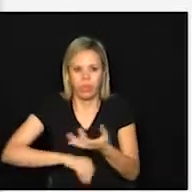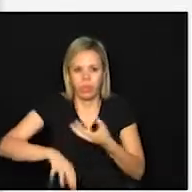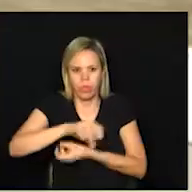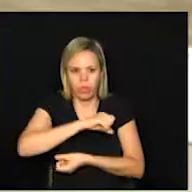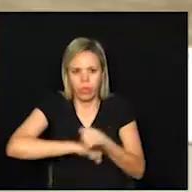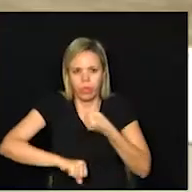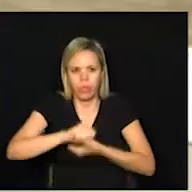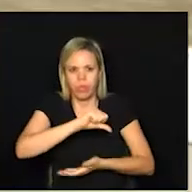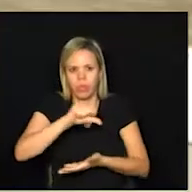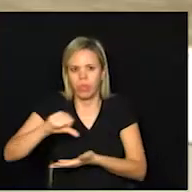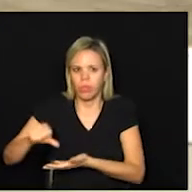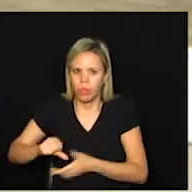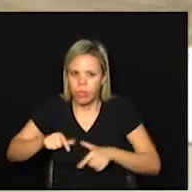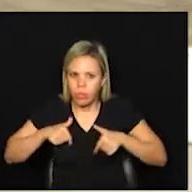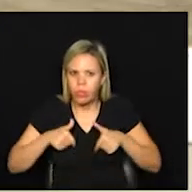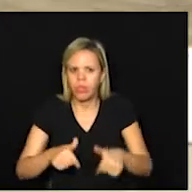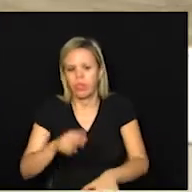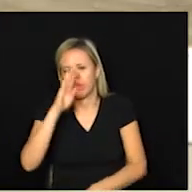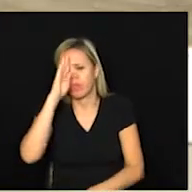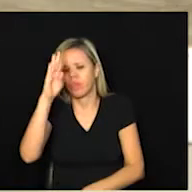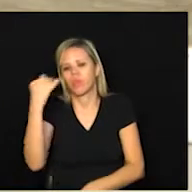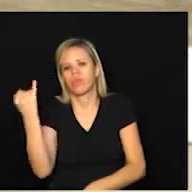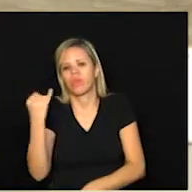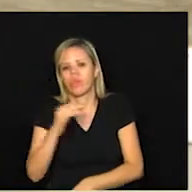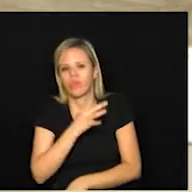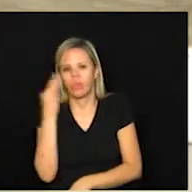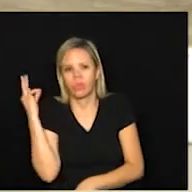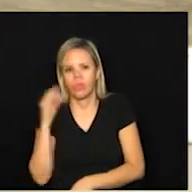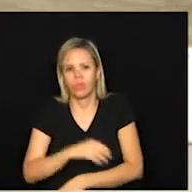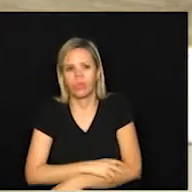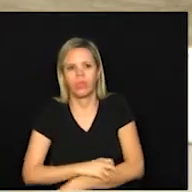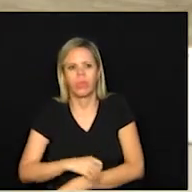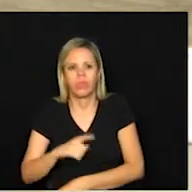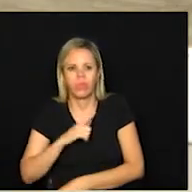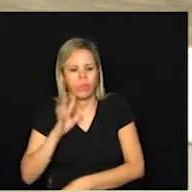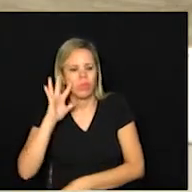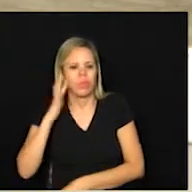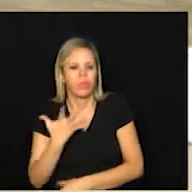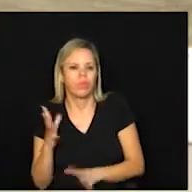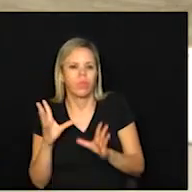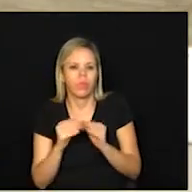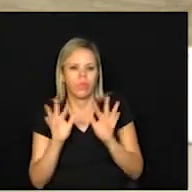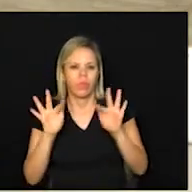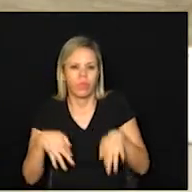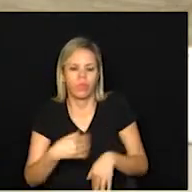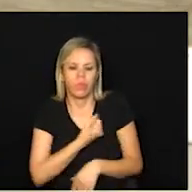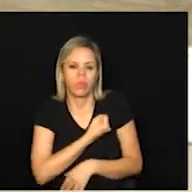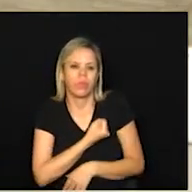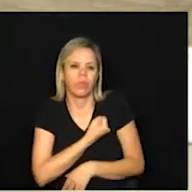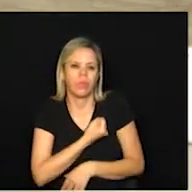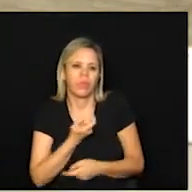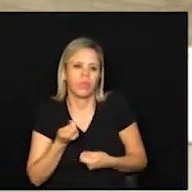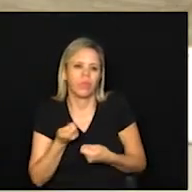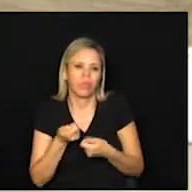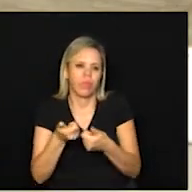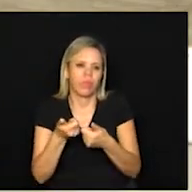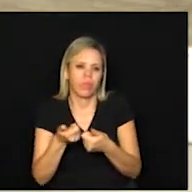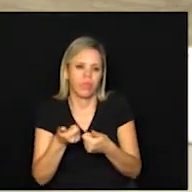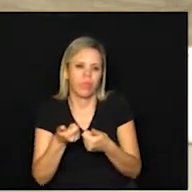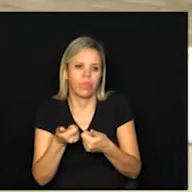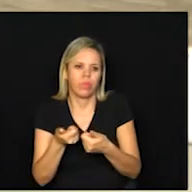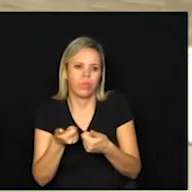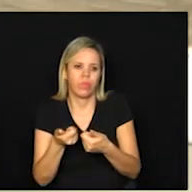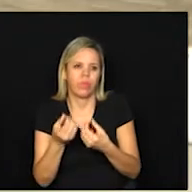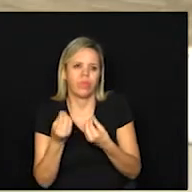a região. Essa é uma ação fundamental. Ela tem como resultado final inúmeros benefícios que vão